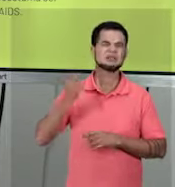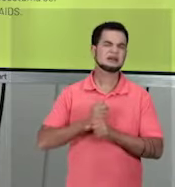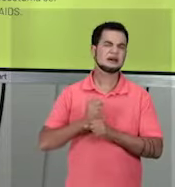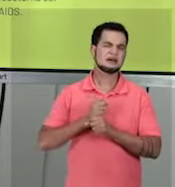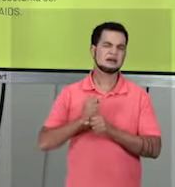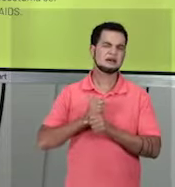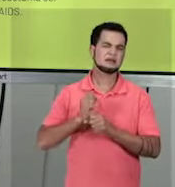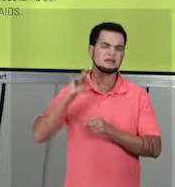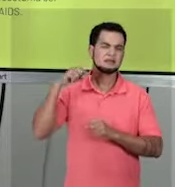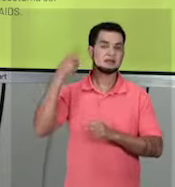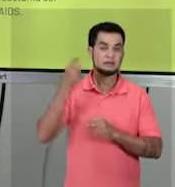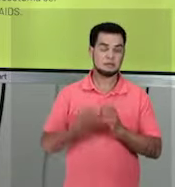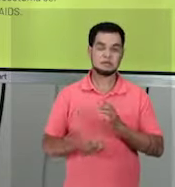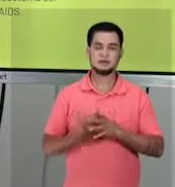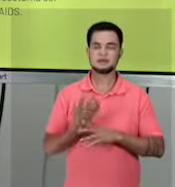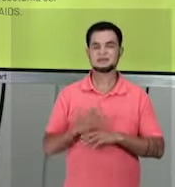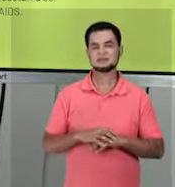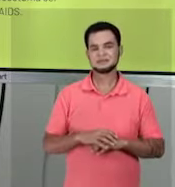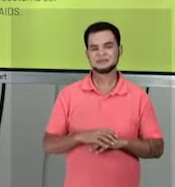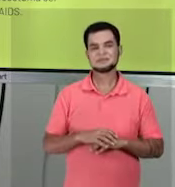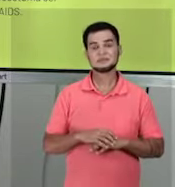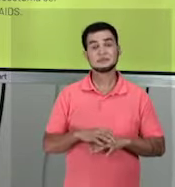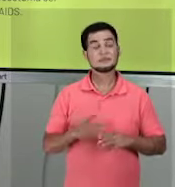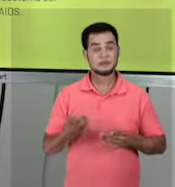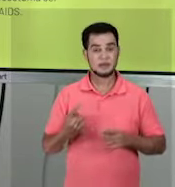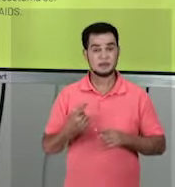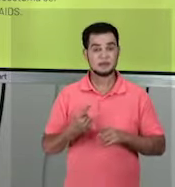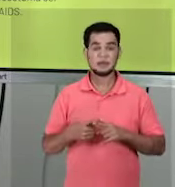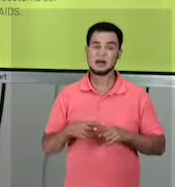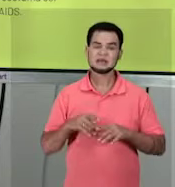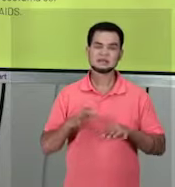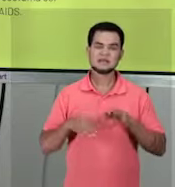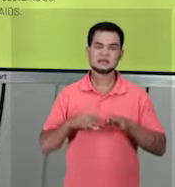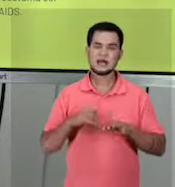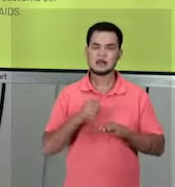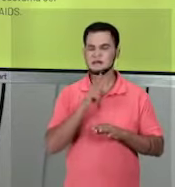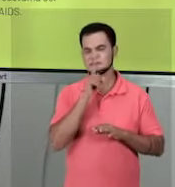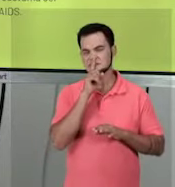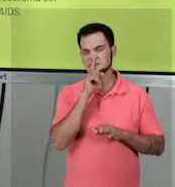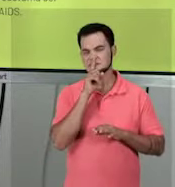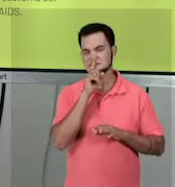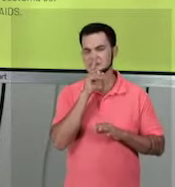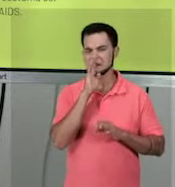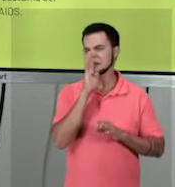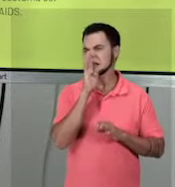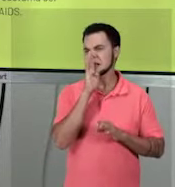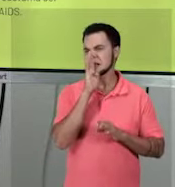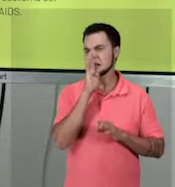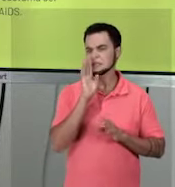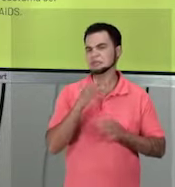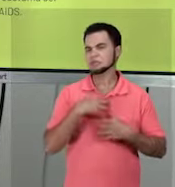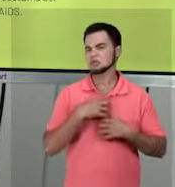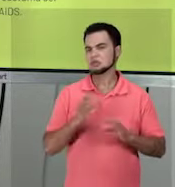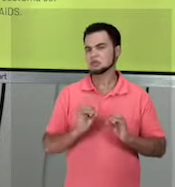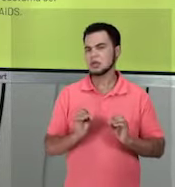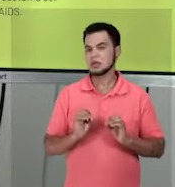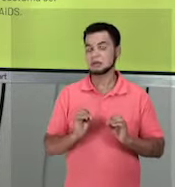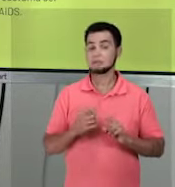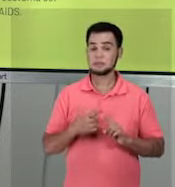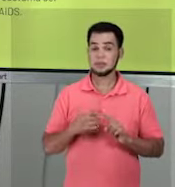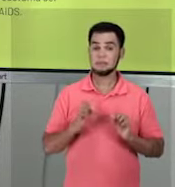ela costuma ser assintomática até evoluir para a AIDS, porque a pessoa pode ser HIV